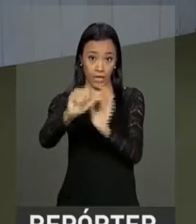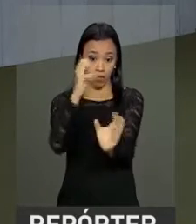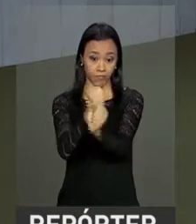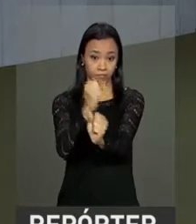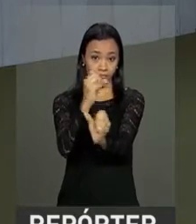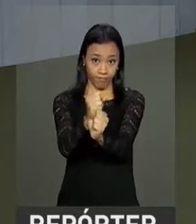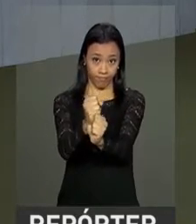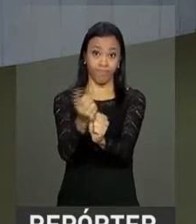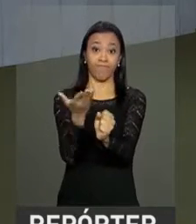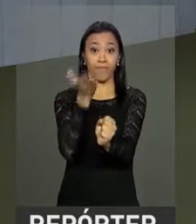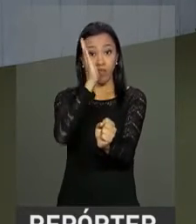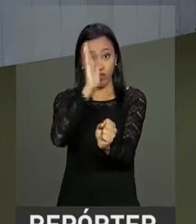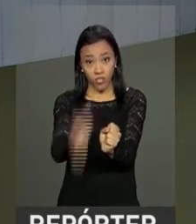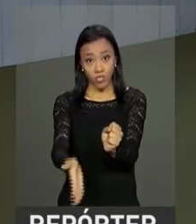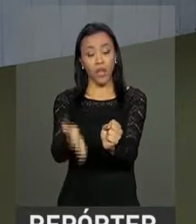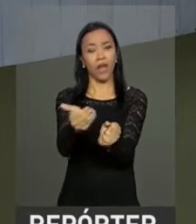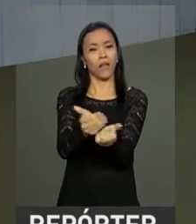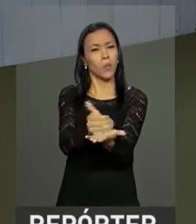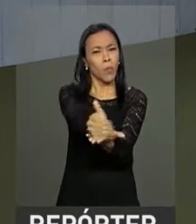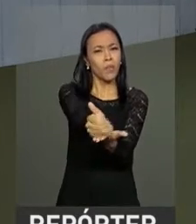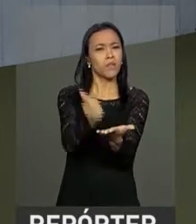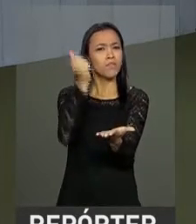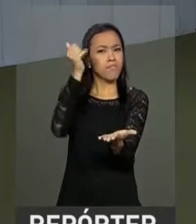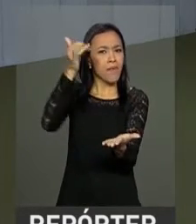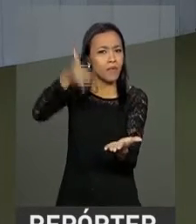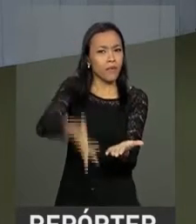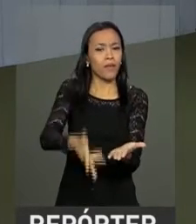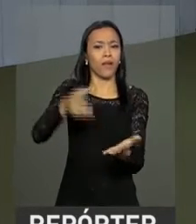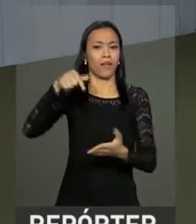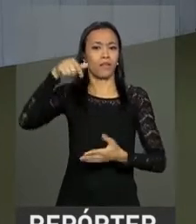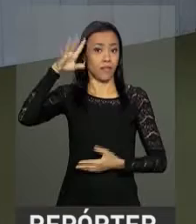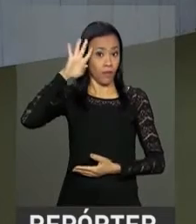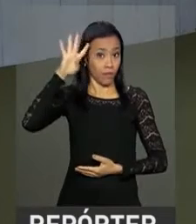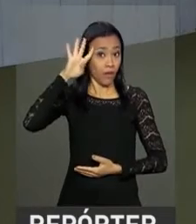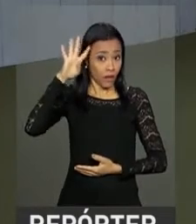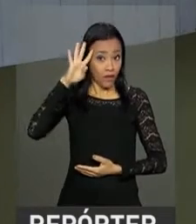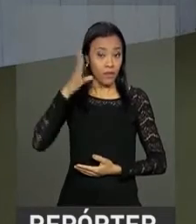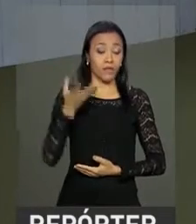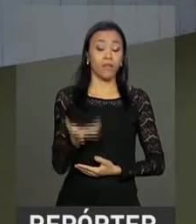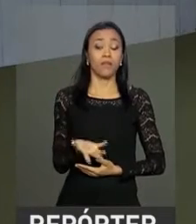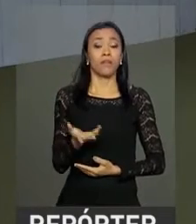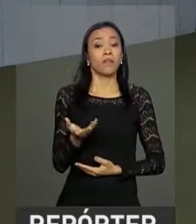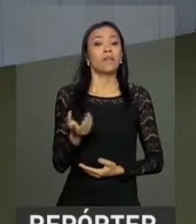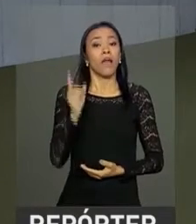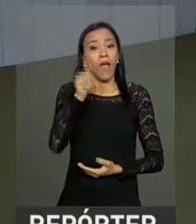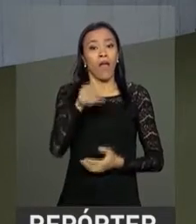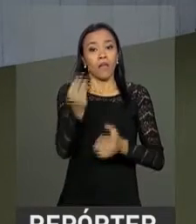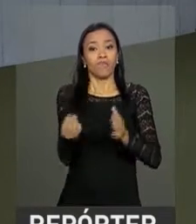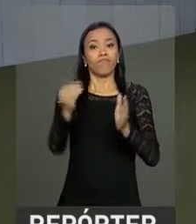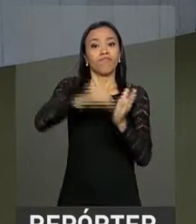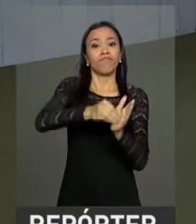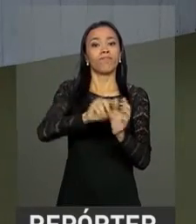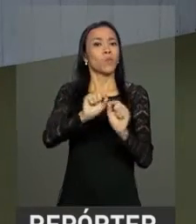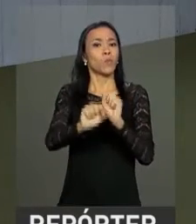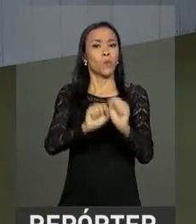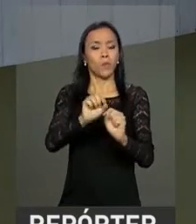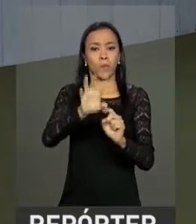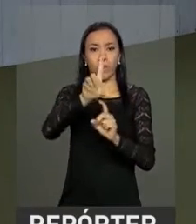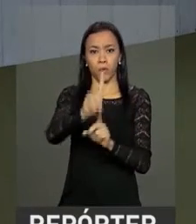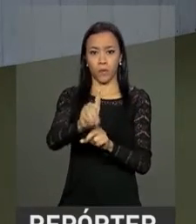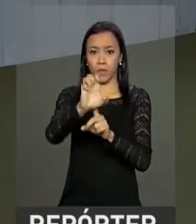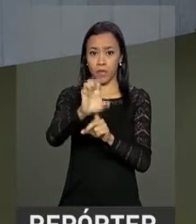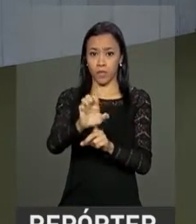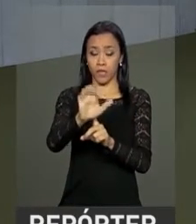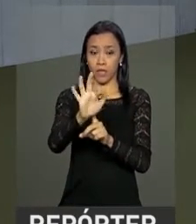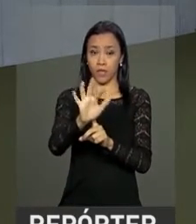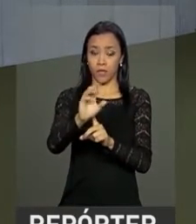2017 foi já no início aí da madrugada desta quarta-feira incluindo o déficit primário previsto pelo Governo